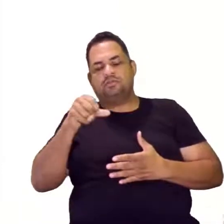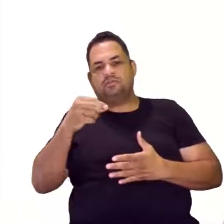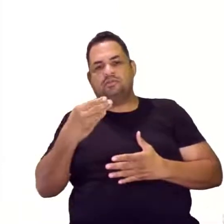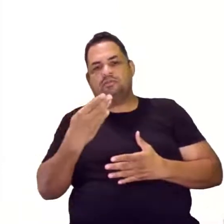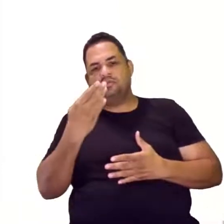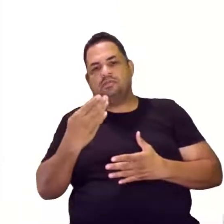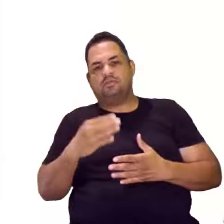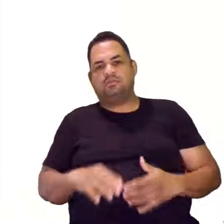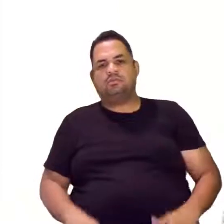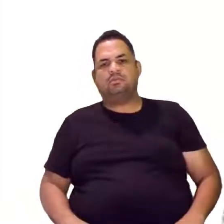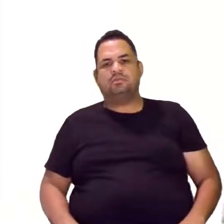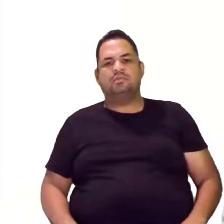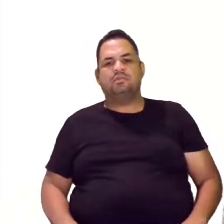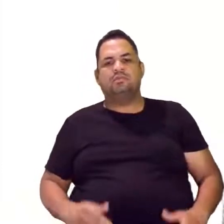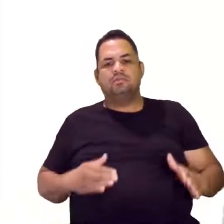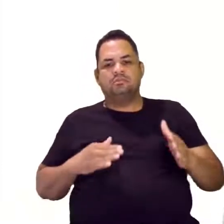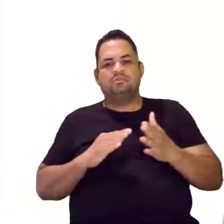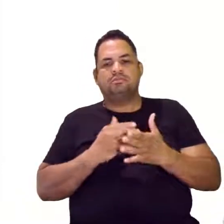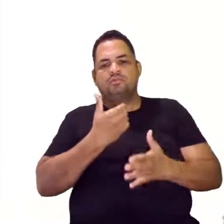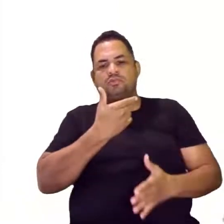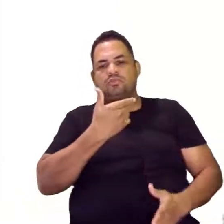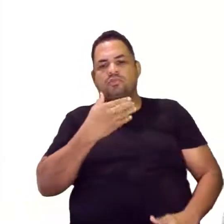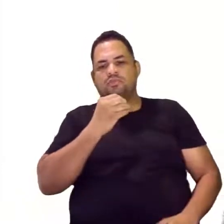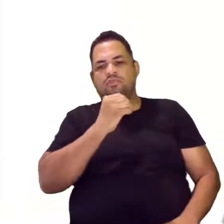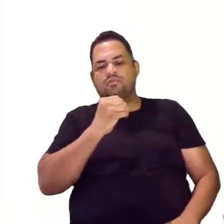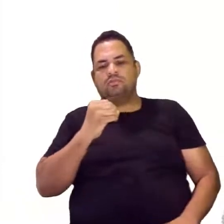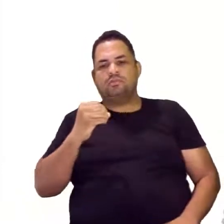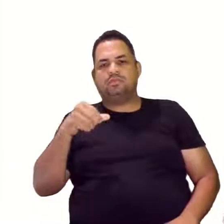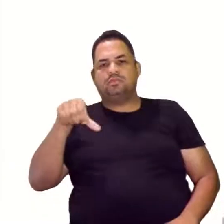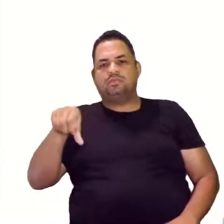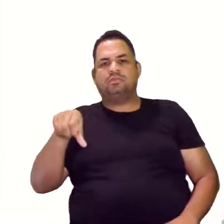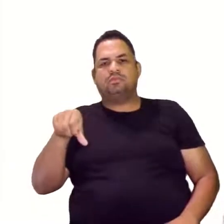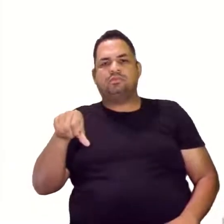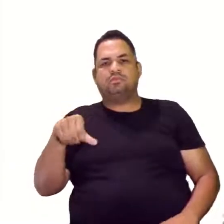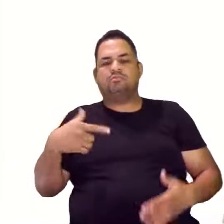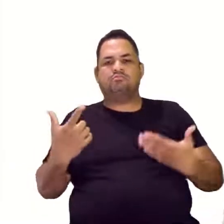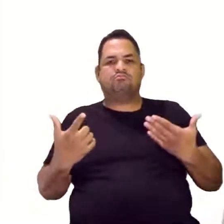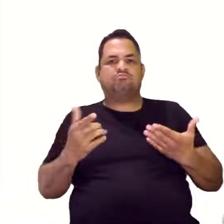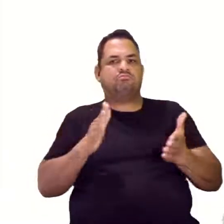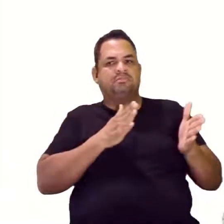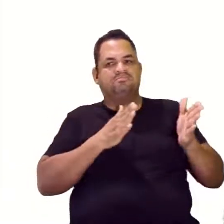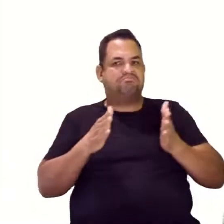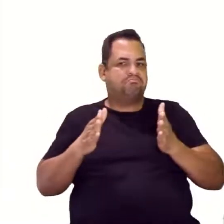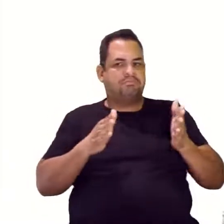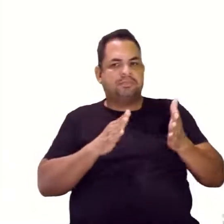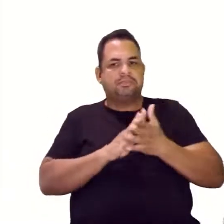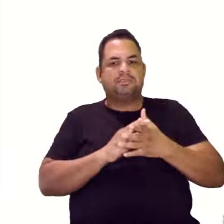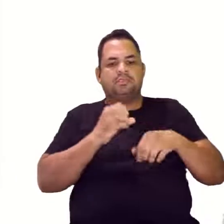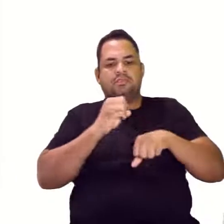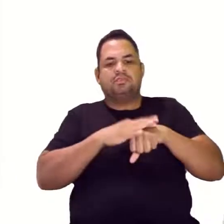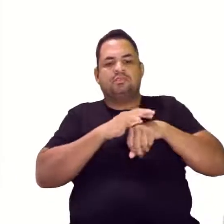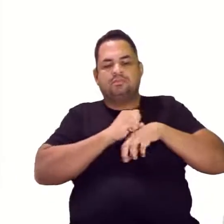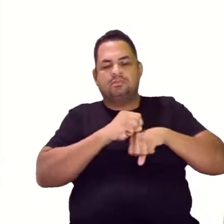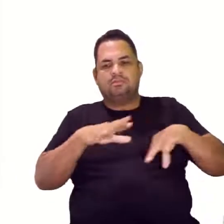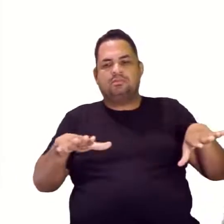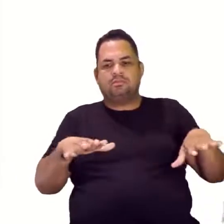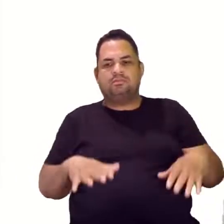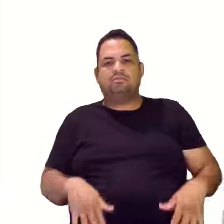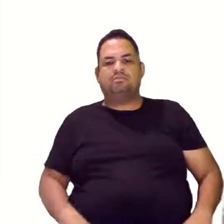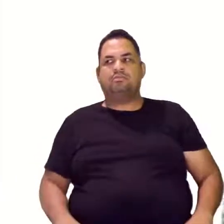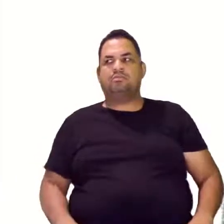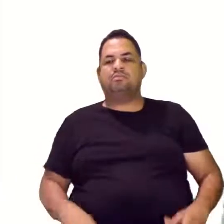294. E olha como chegamos já em 2009. E isso sem contar aí períodos de pandemia e tudo mais. Se a gente botar aí